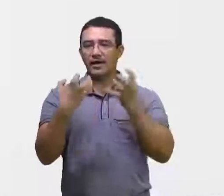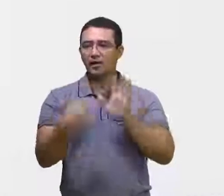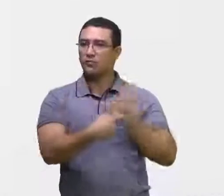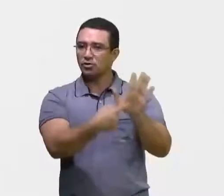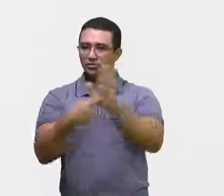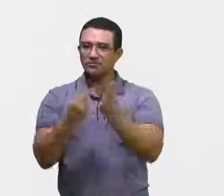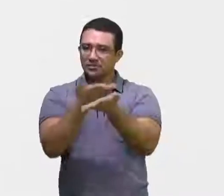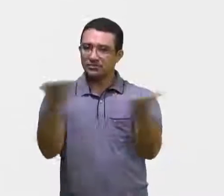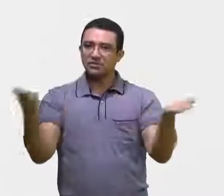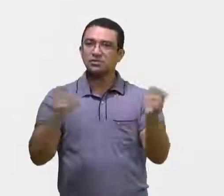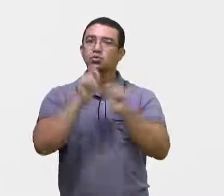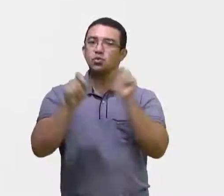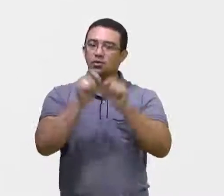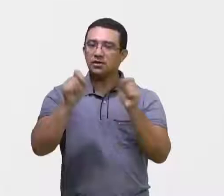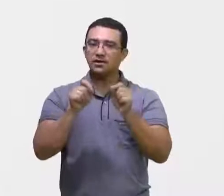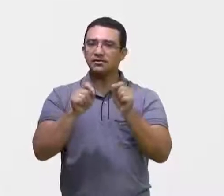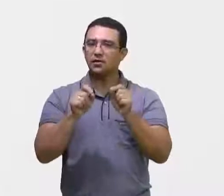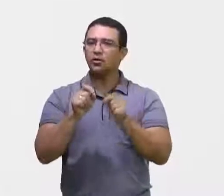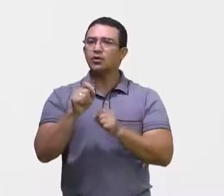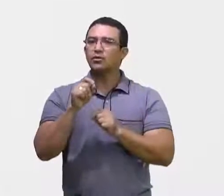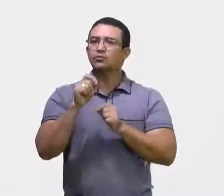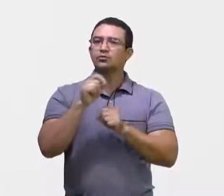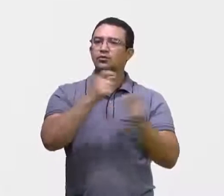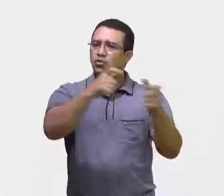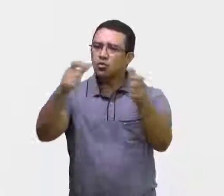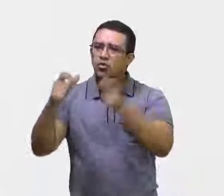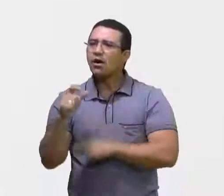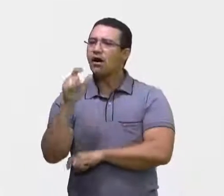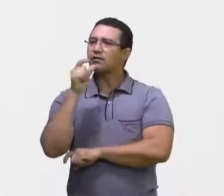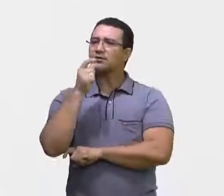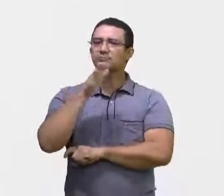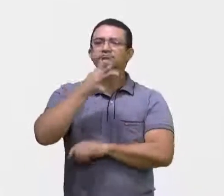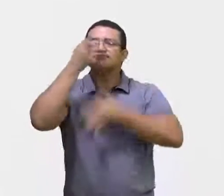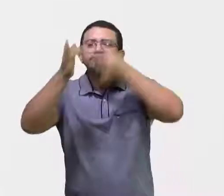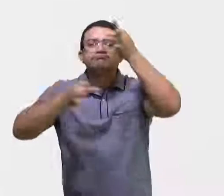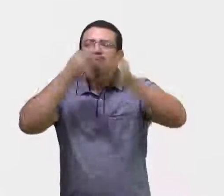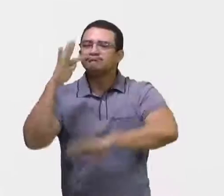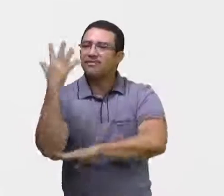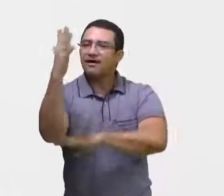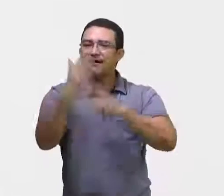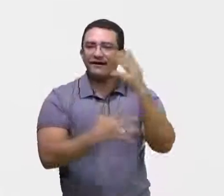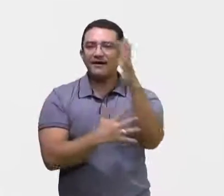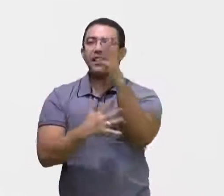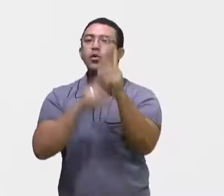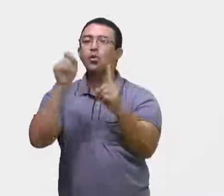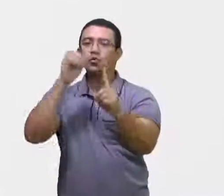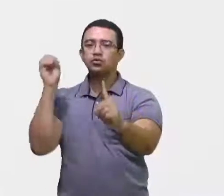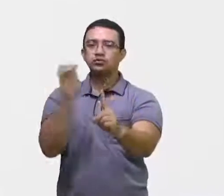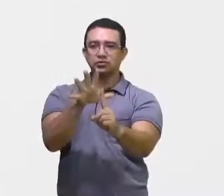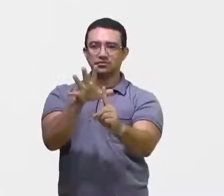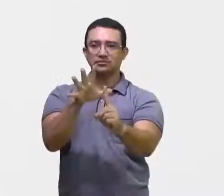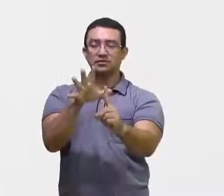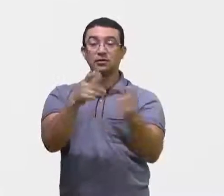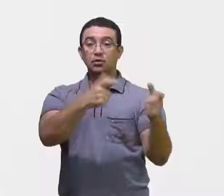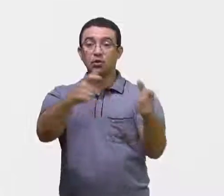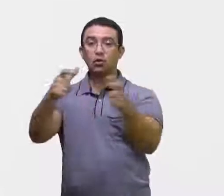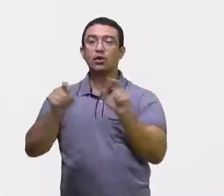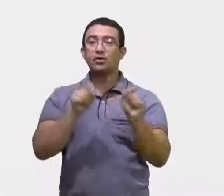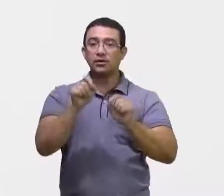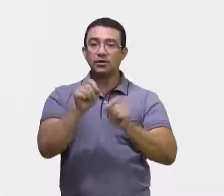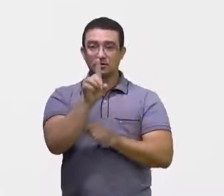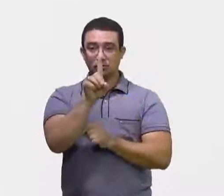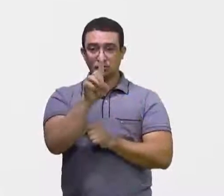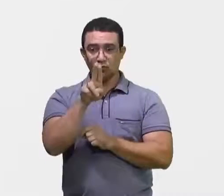o Jardim dos Milagres, que fica em Dubai. Olha só que curioso. Para quem nunca ouviu